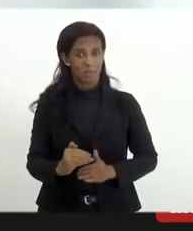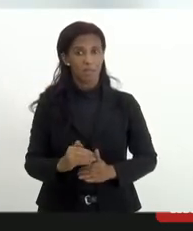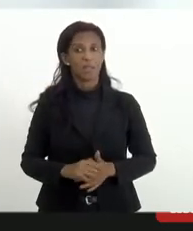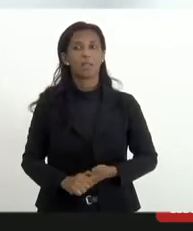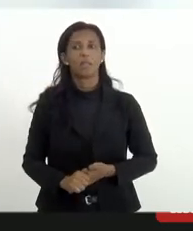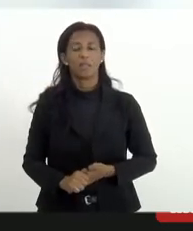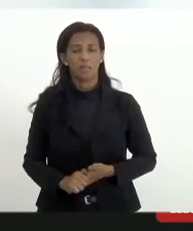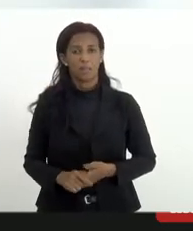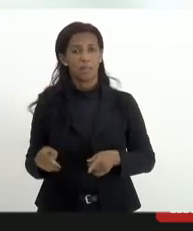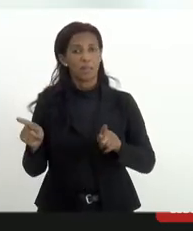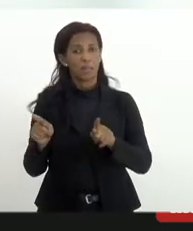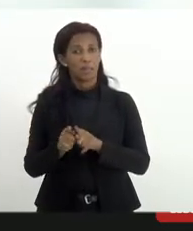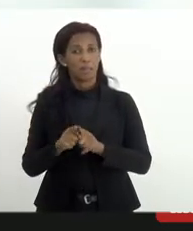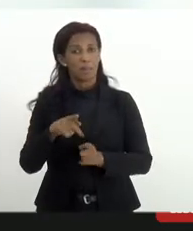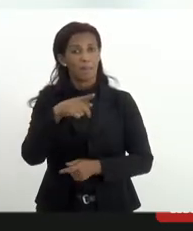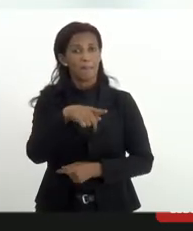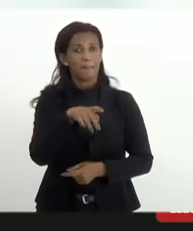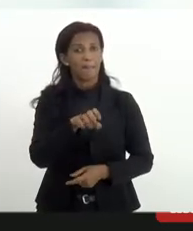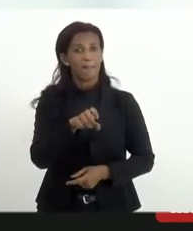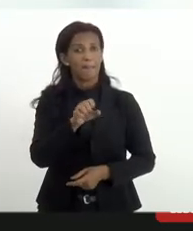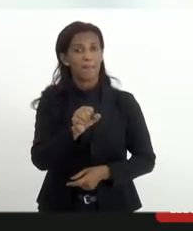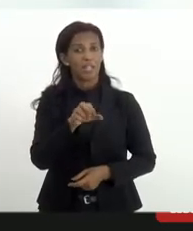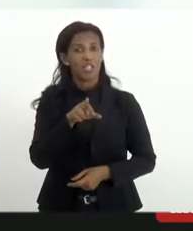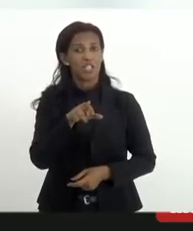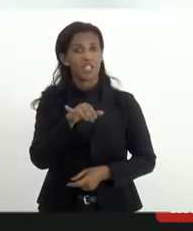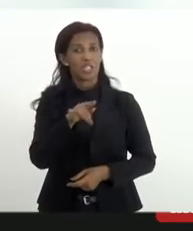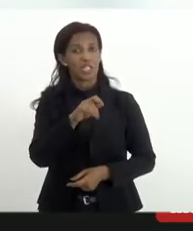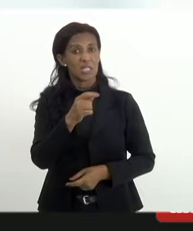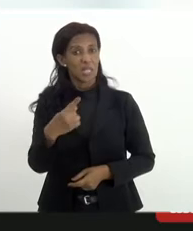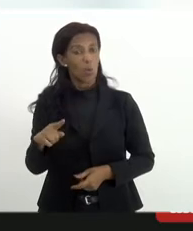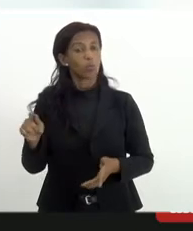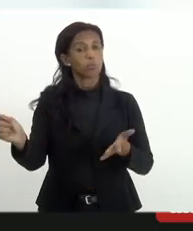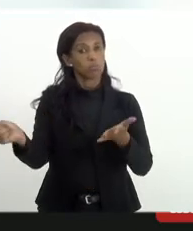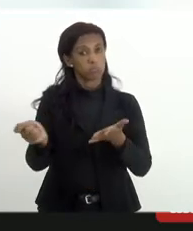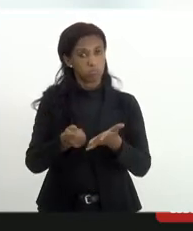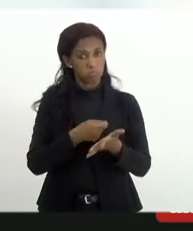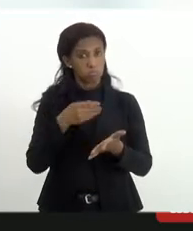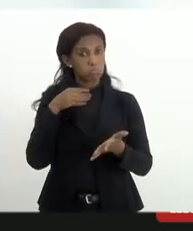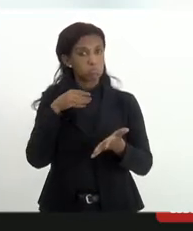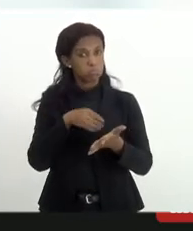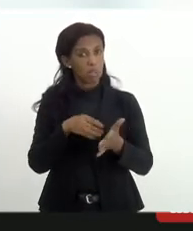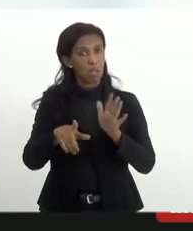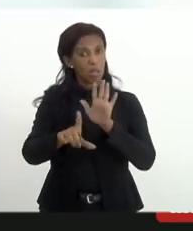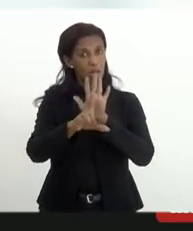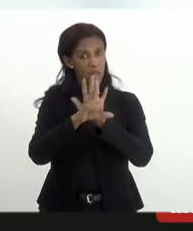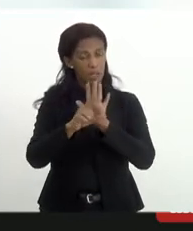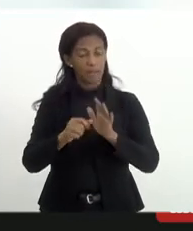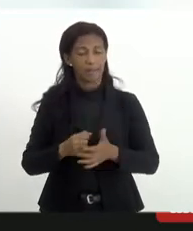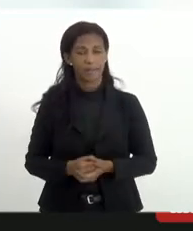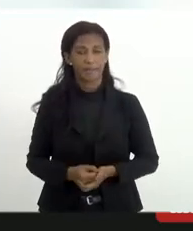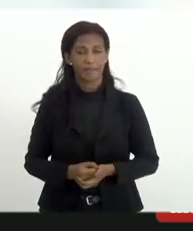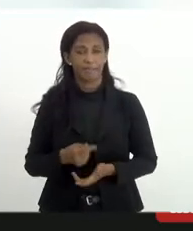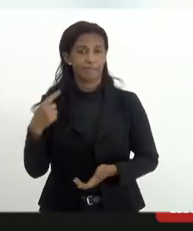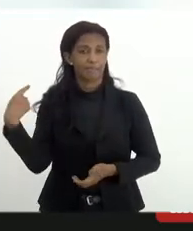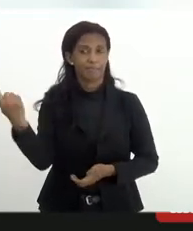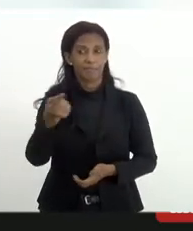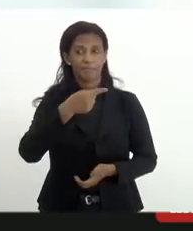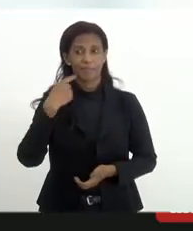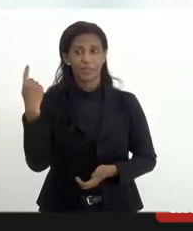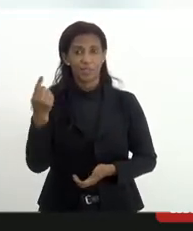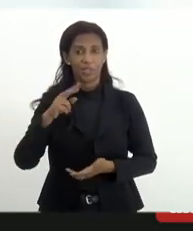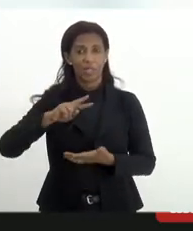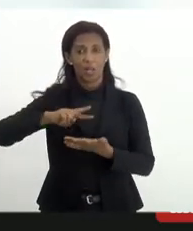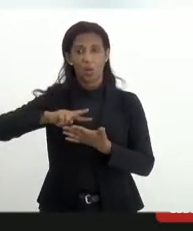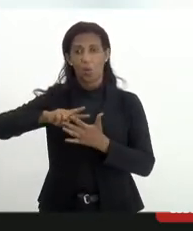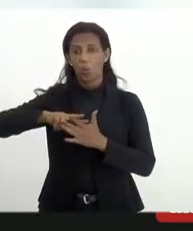de prescrição também definido em lei. Em geral, o dobro